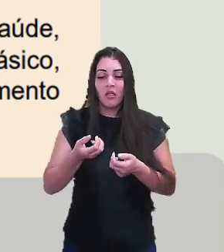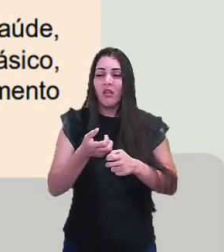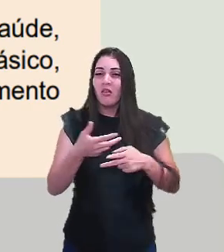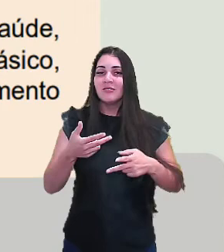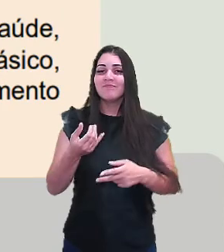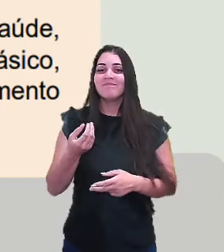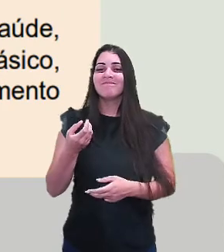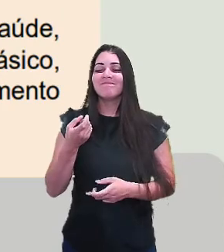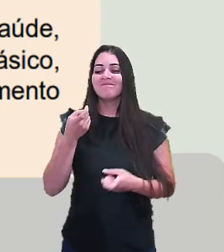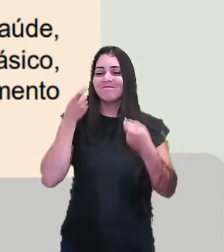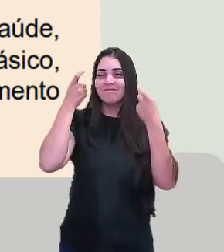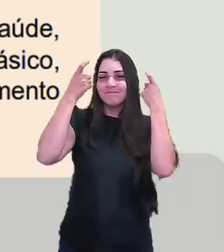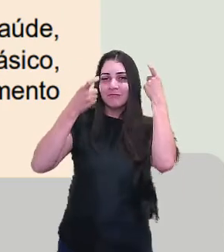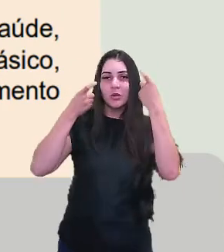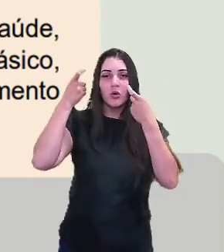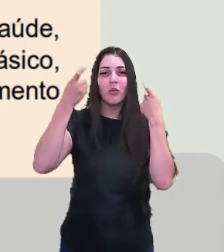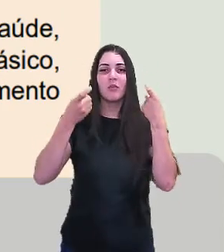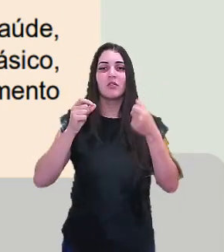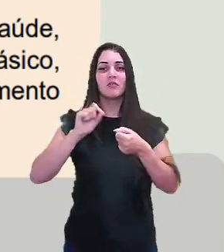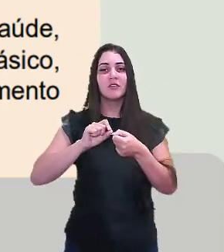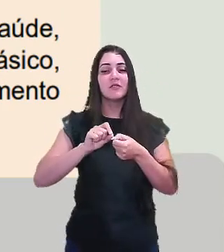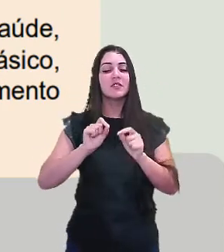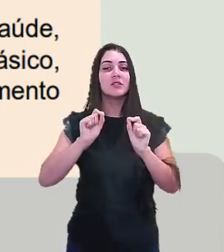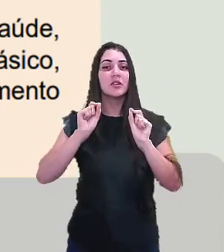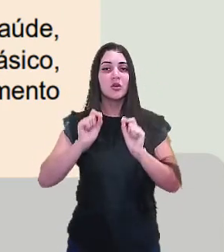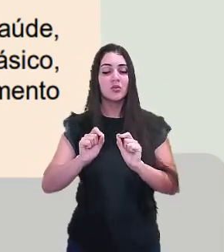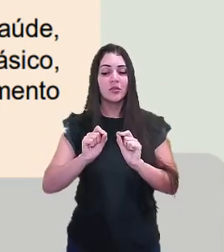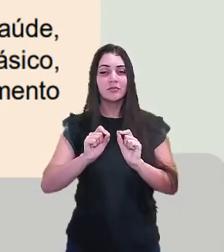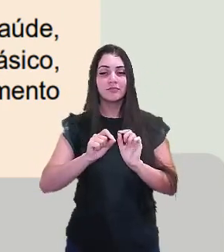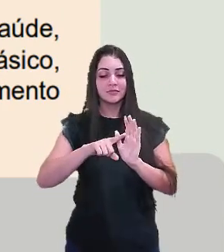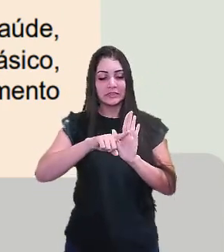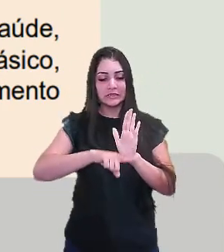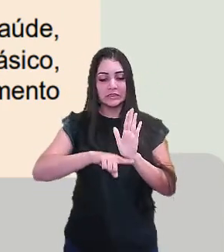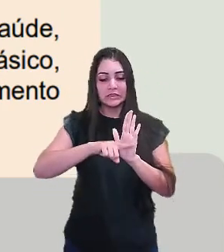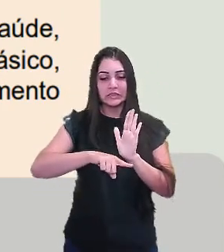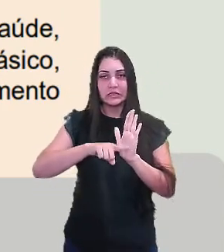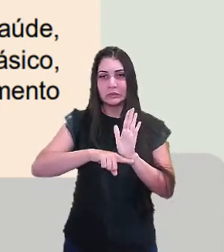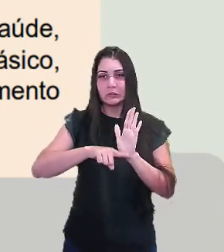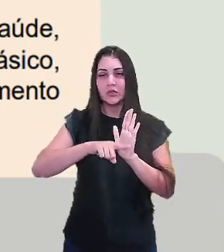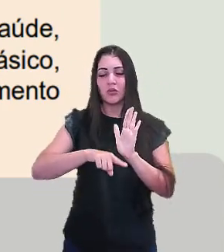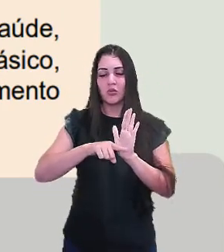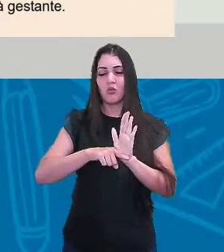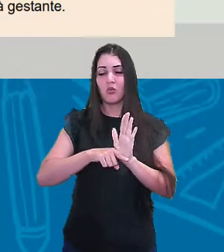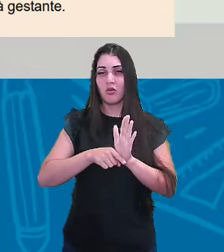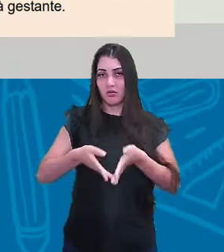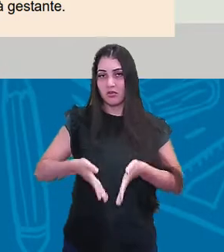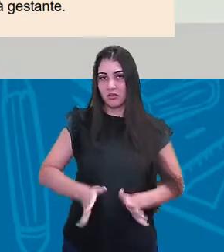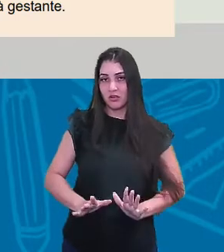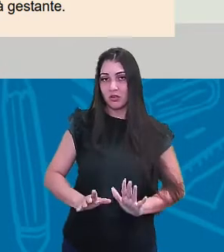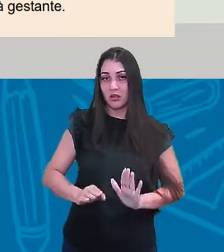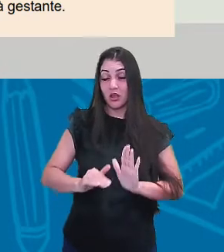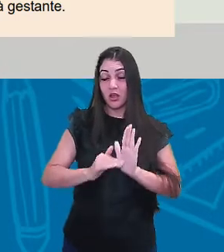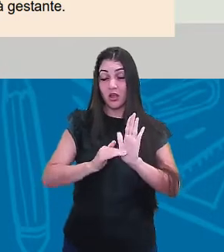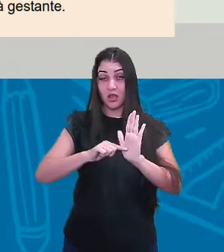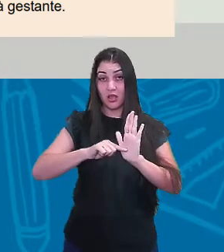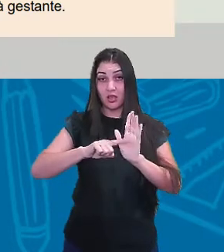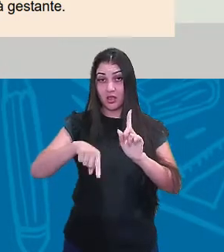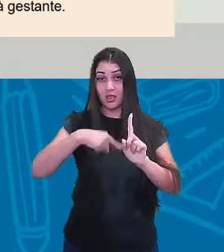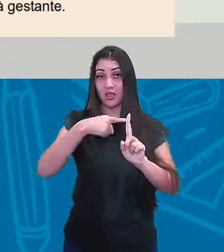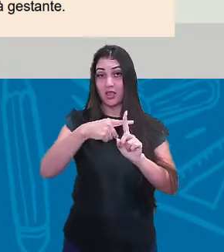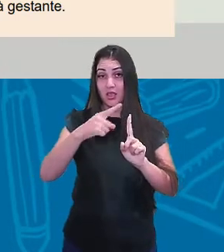preocupante, porque vai fazer com que caia, né, a taxa de natalidade e aumente a taxa de mortalidade também. E a gente